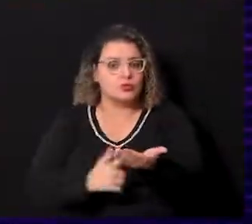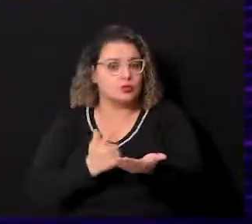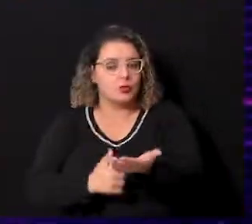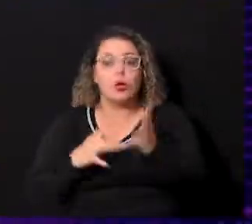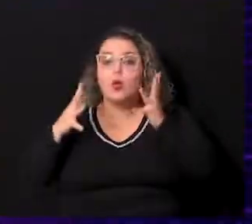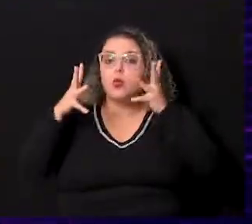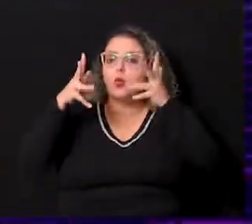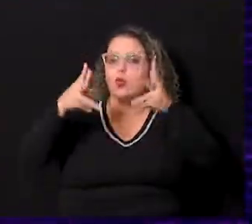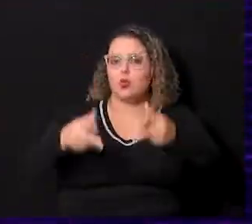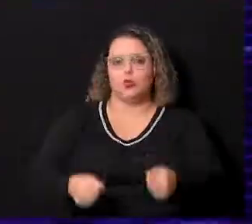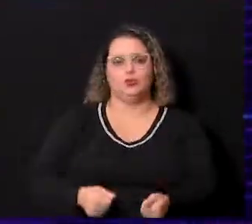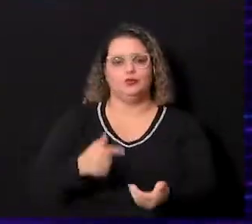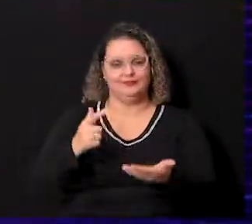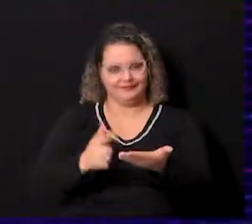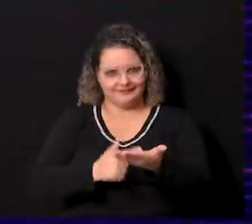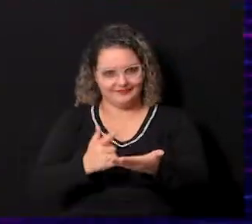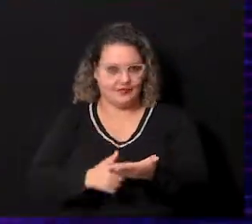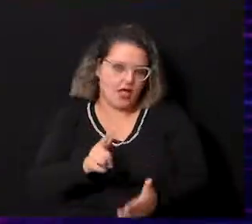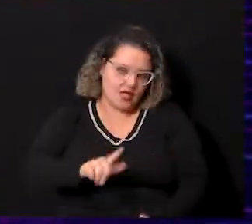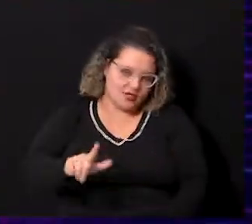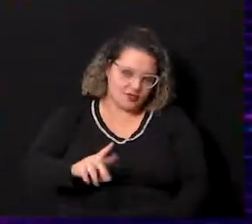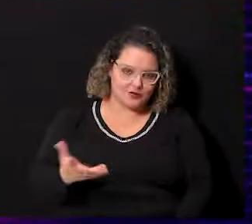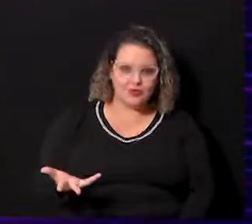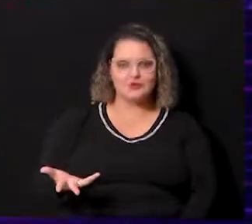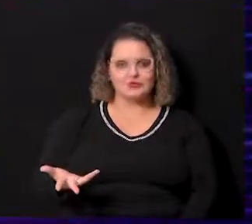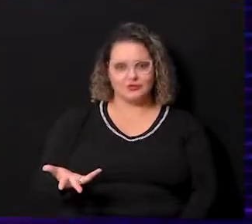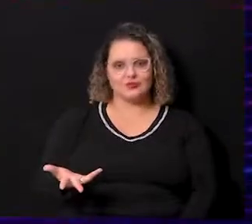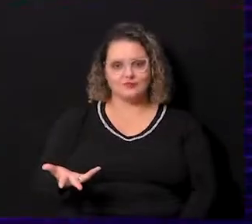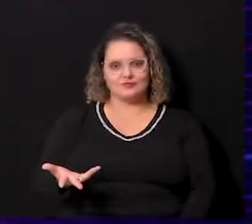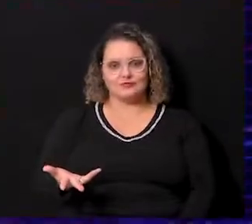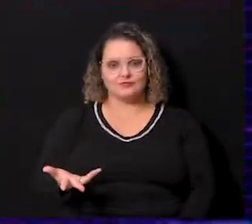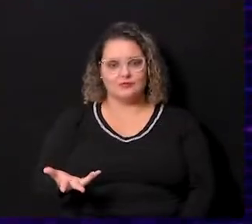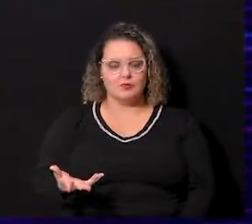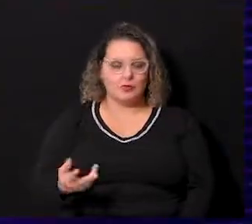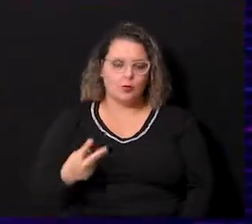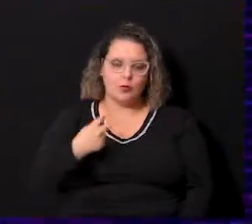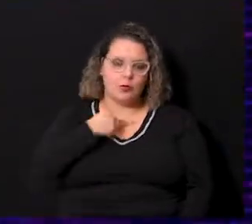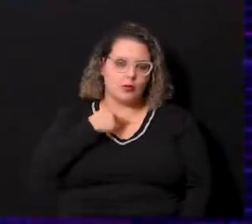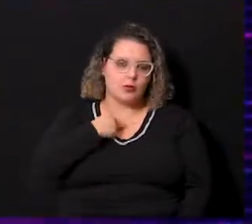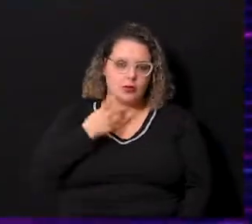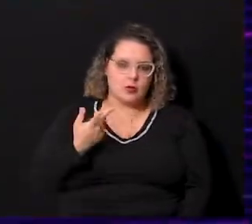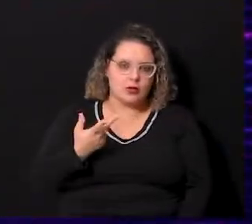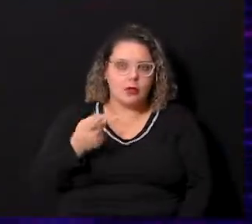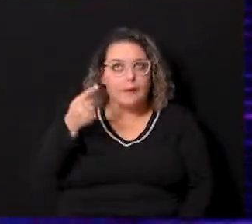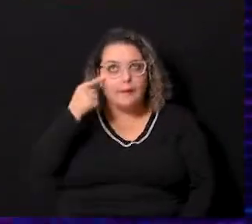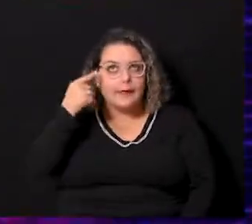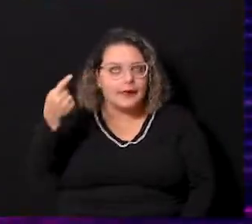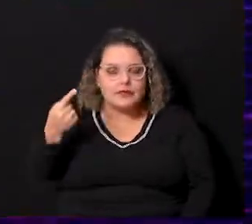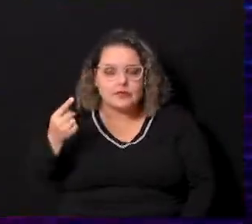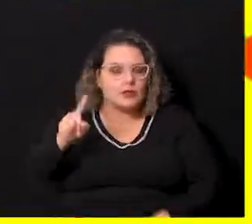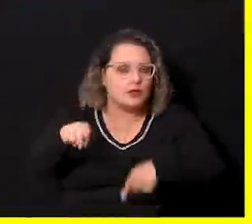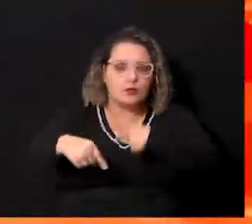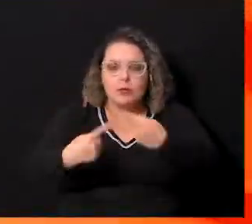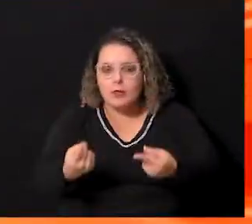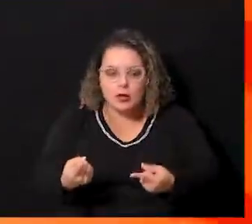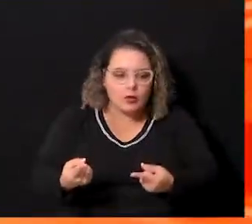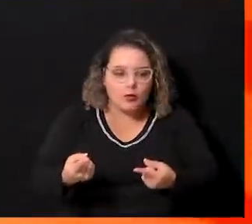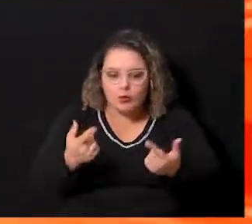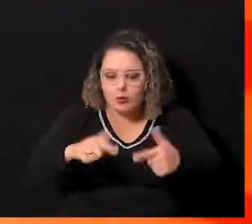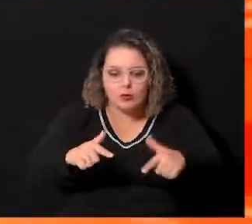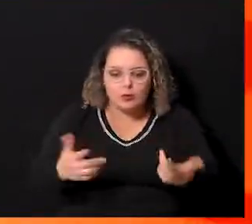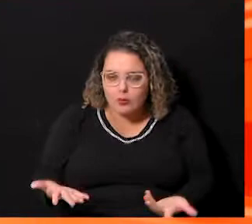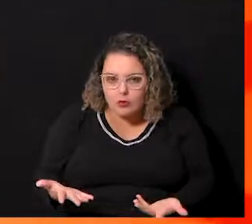feito pelos livros. E aí, é lógico, ela não poderia pensar em trabalhar em outro lugar que não fosse numa